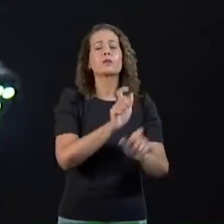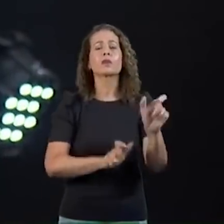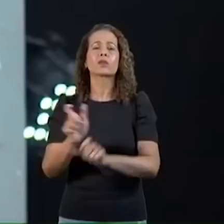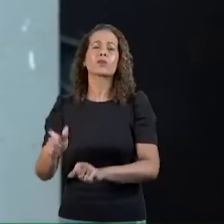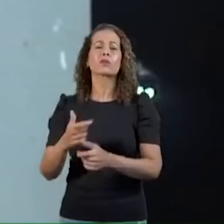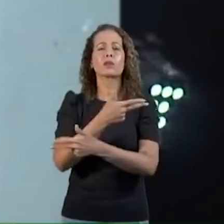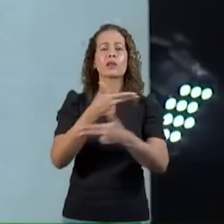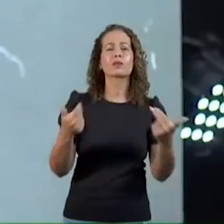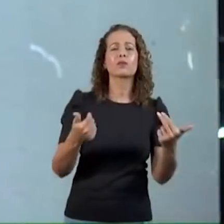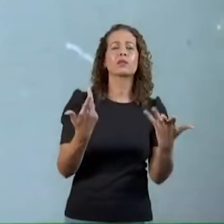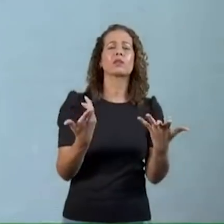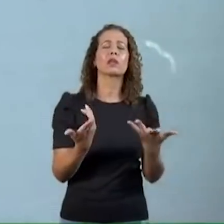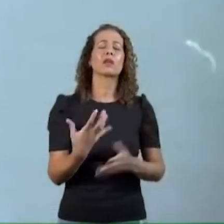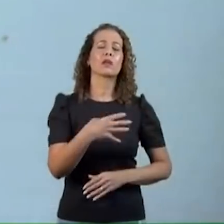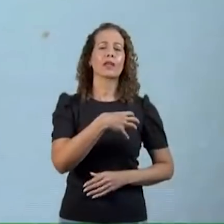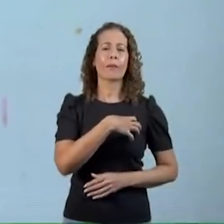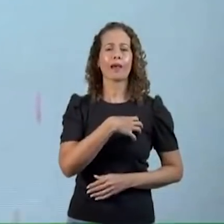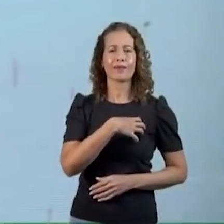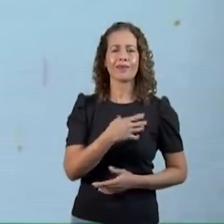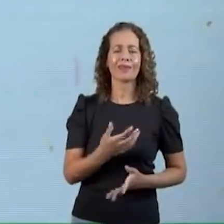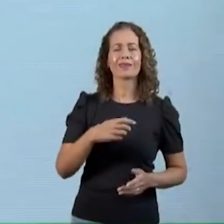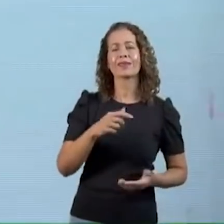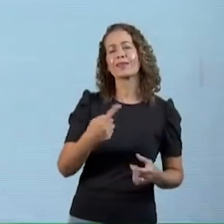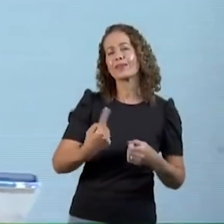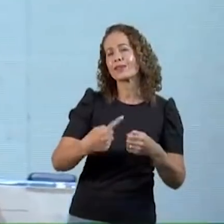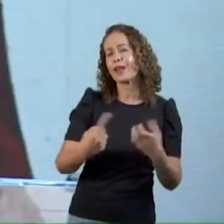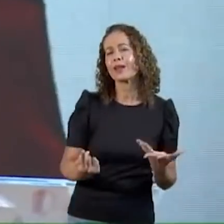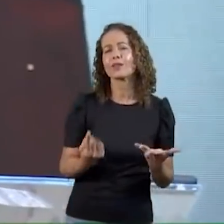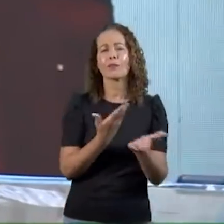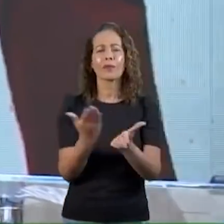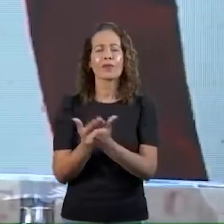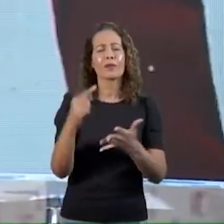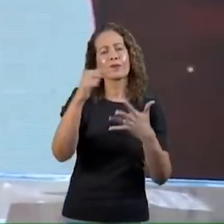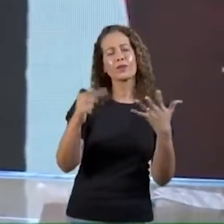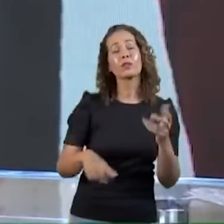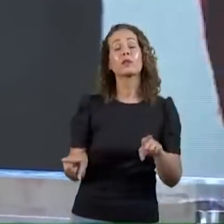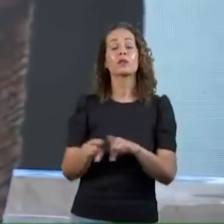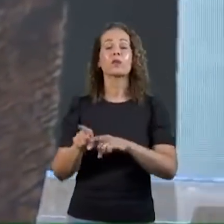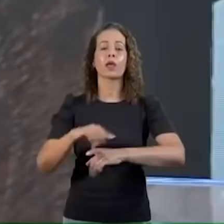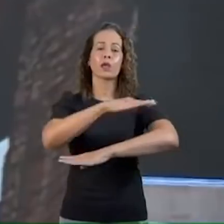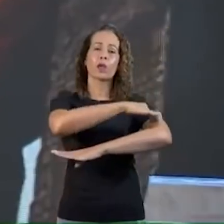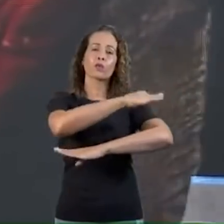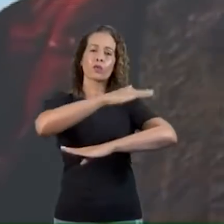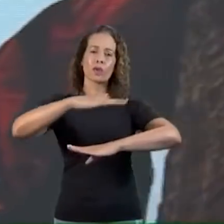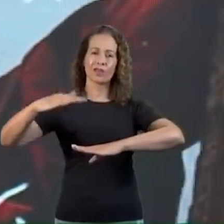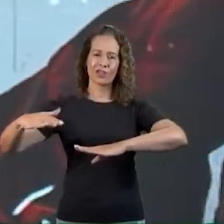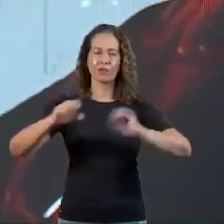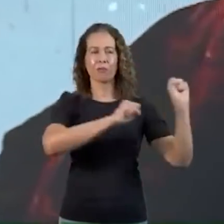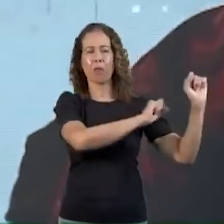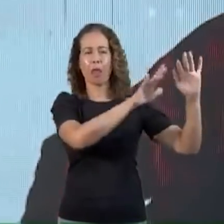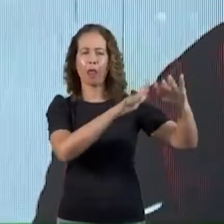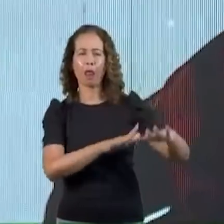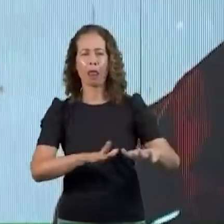coisas lá na chuva, na Bahia. Eu penso nos moradores, a gente teve lá em Brumadinho, quando a barragem estourou. Eu penso